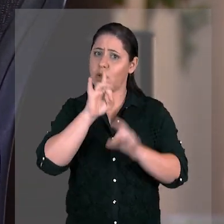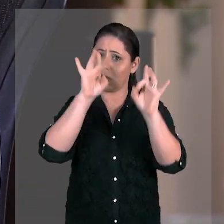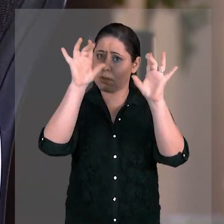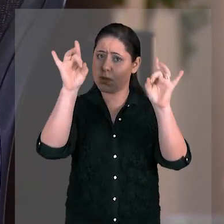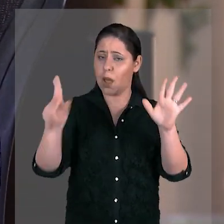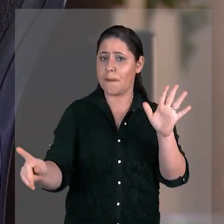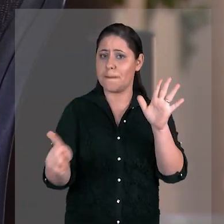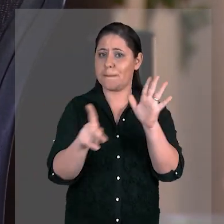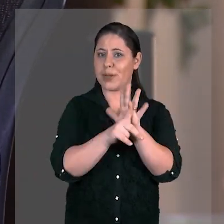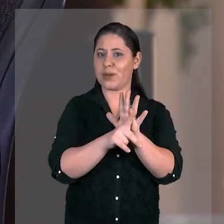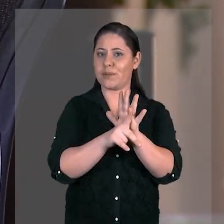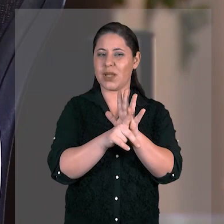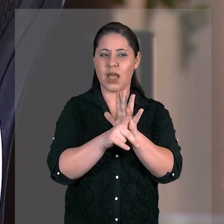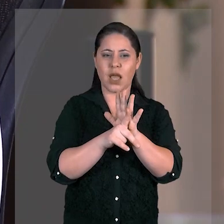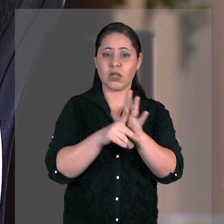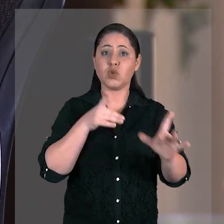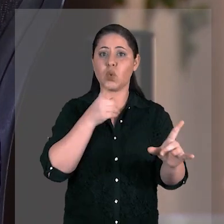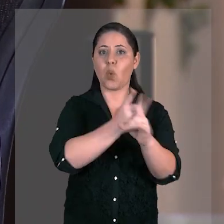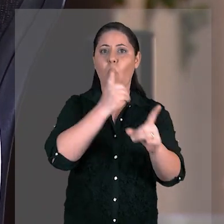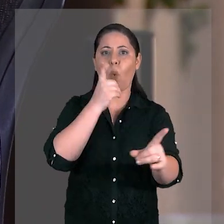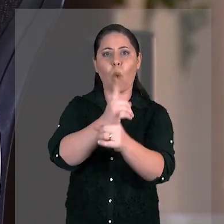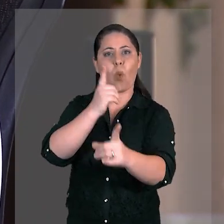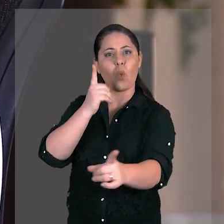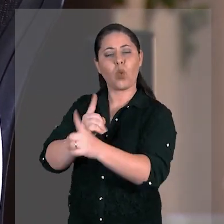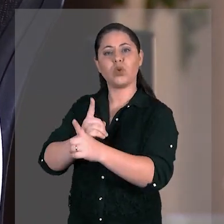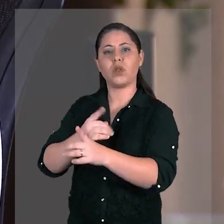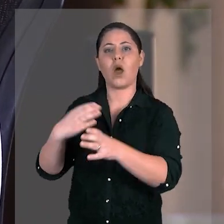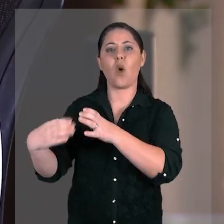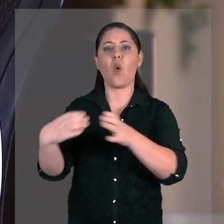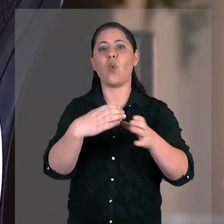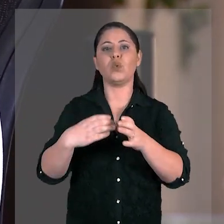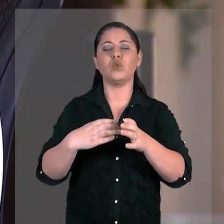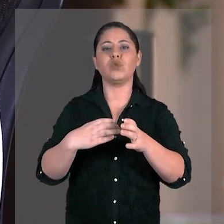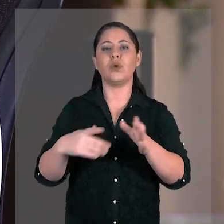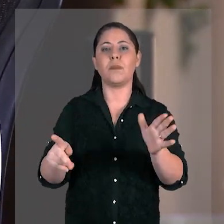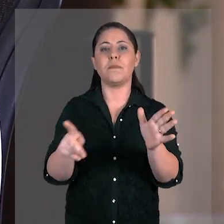estão especializadas nisso, em localizar, pelo menos localizar